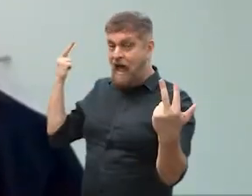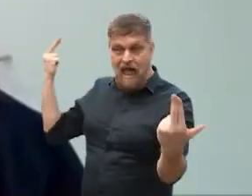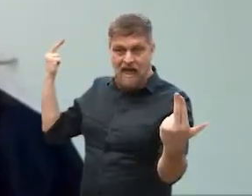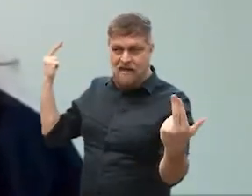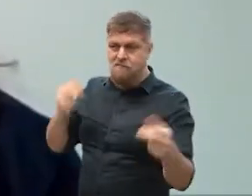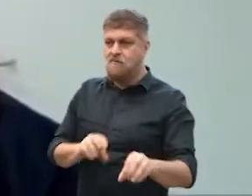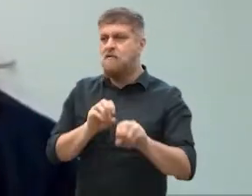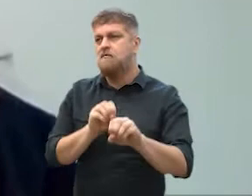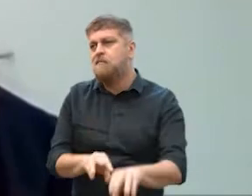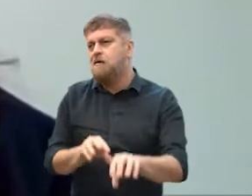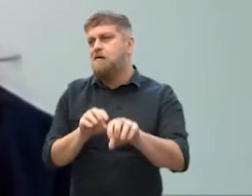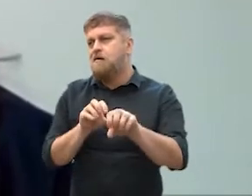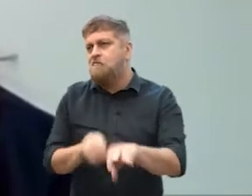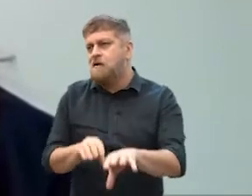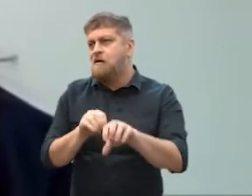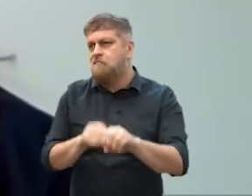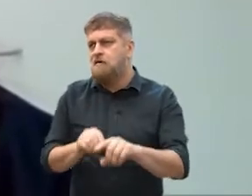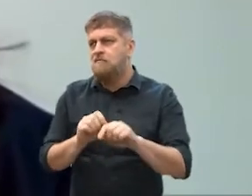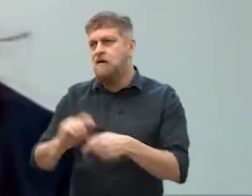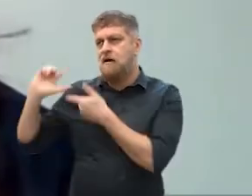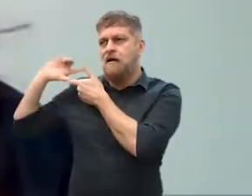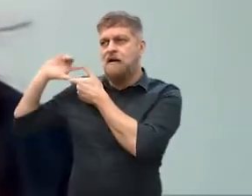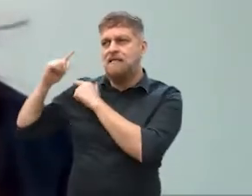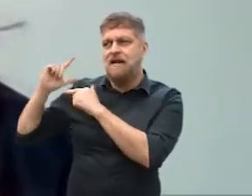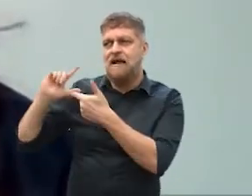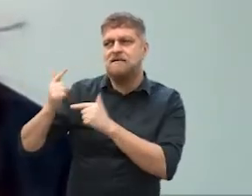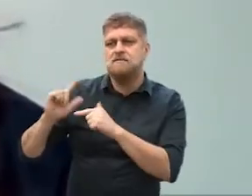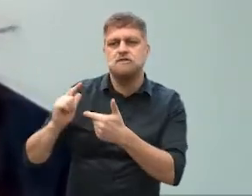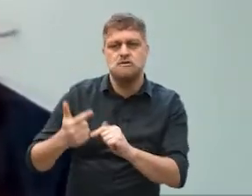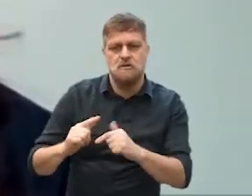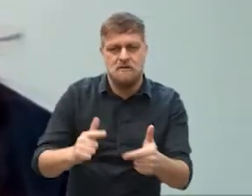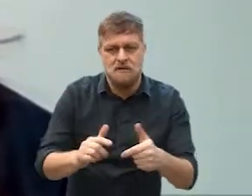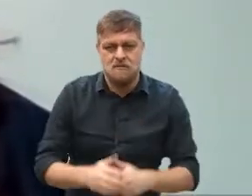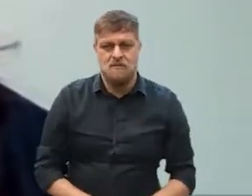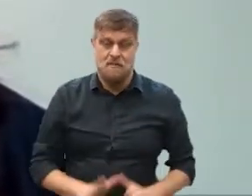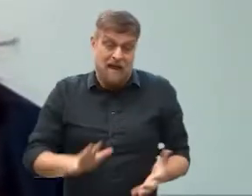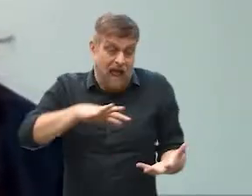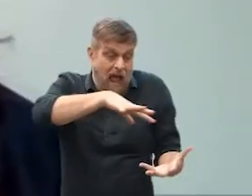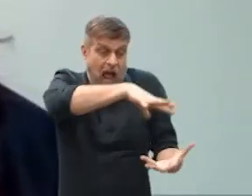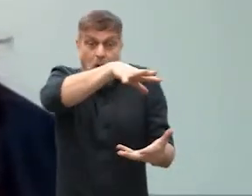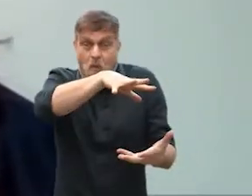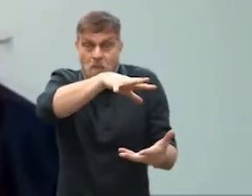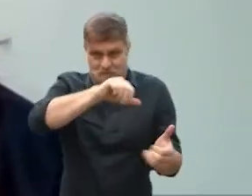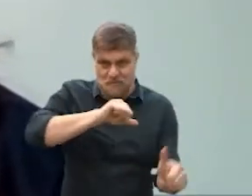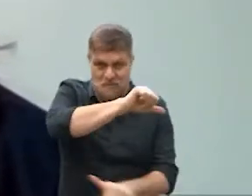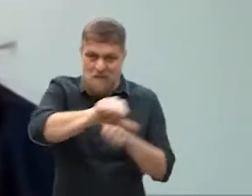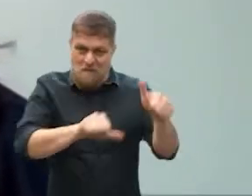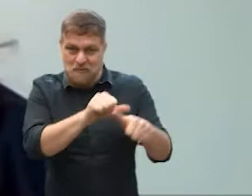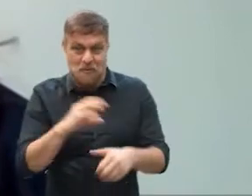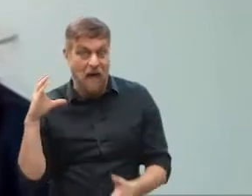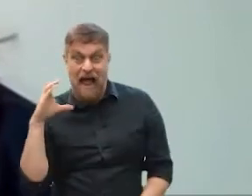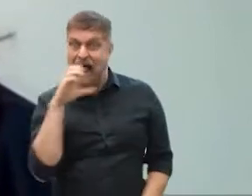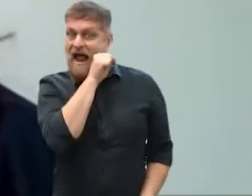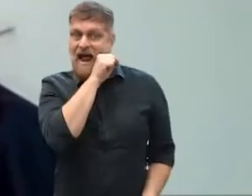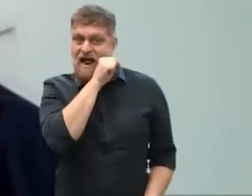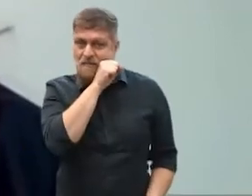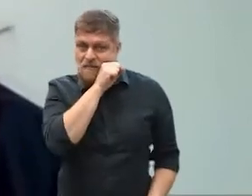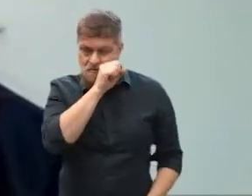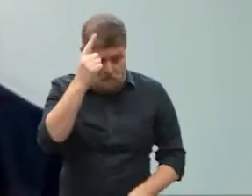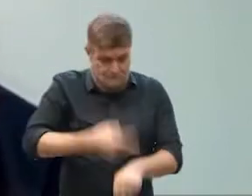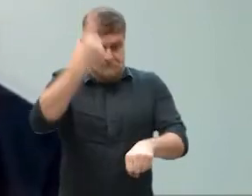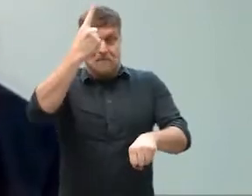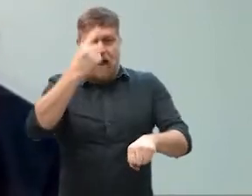né, a mesma que a gente ensinava há 30, 40 anos. Só que o mundo mudou e mudou muito rápido, né? E as coisas mudam de uma forma